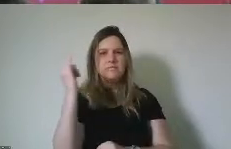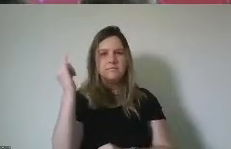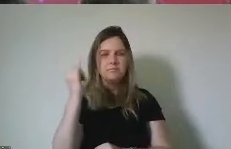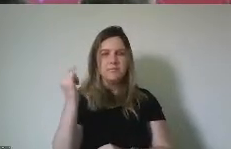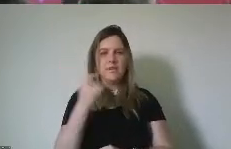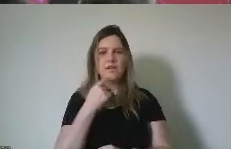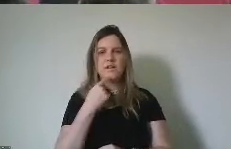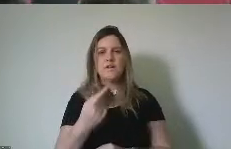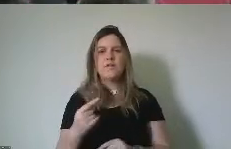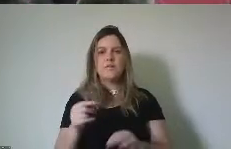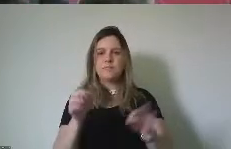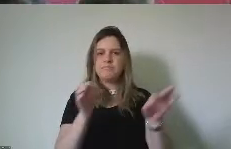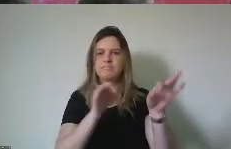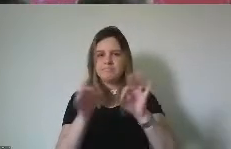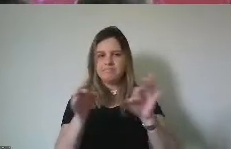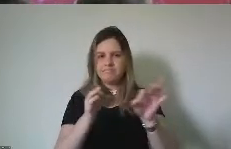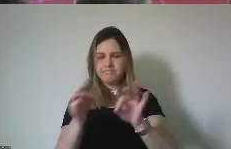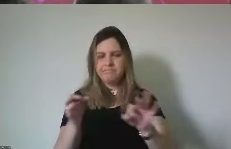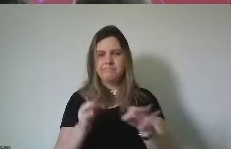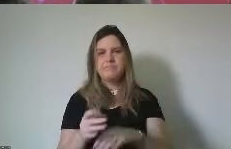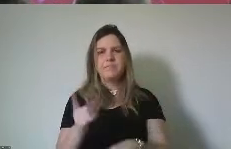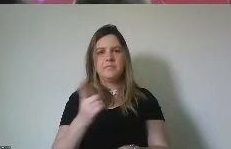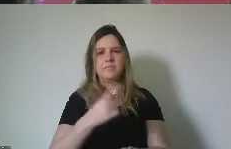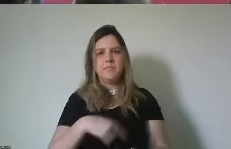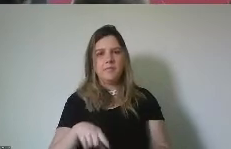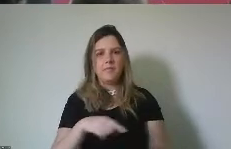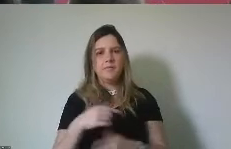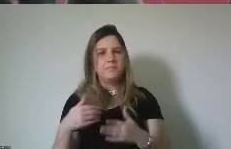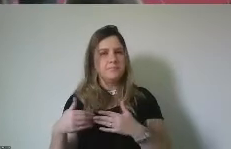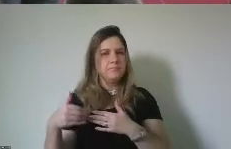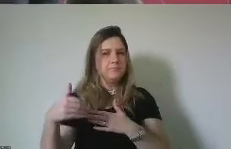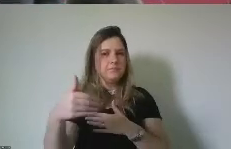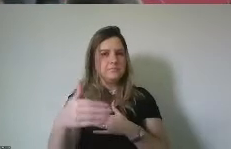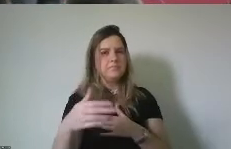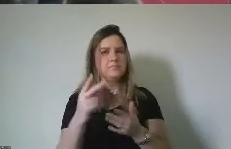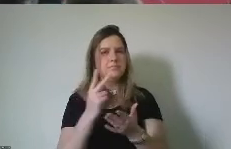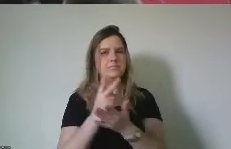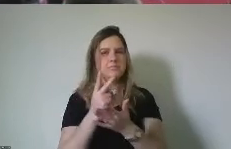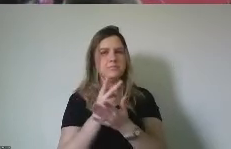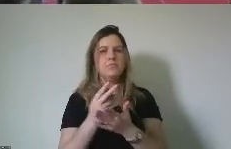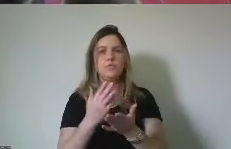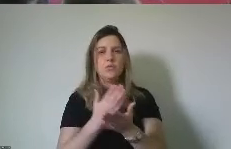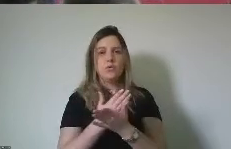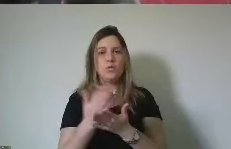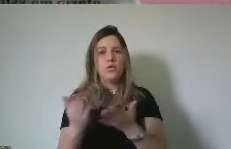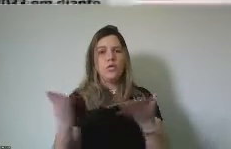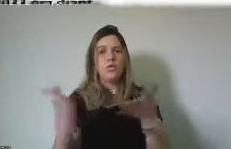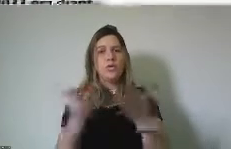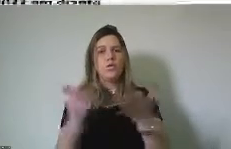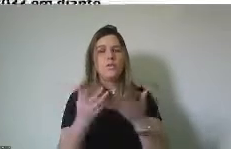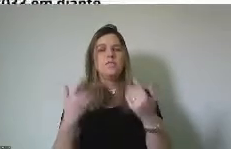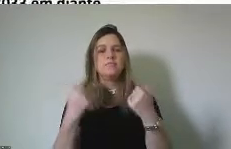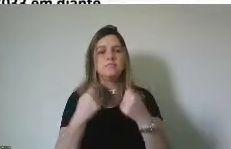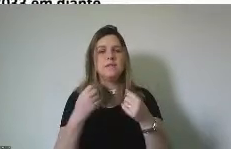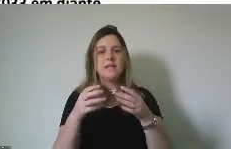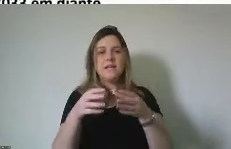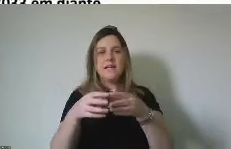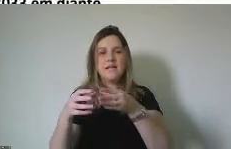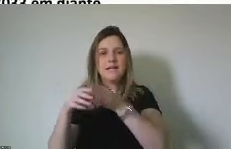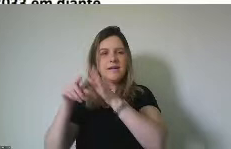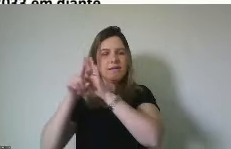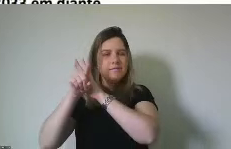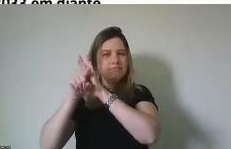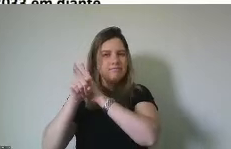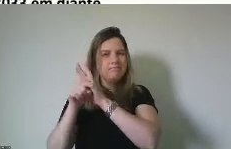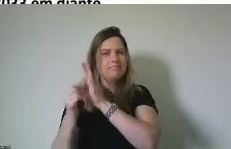modernização tá então como aquele anúncio das facas genzo e não é só isso ainda existem os investimentos E modernização